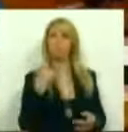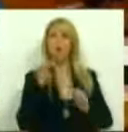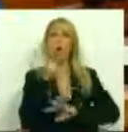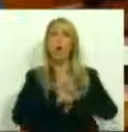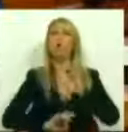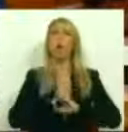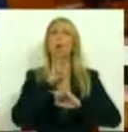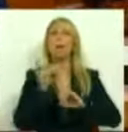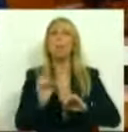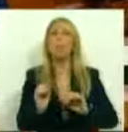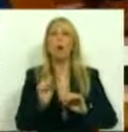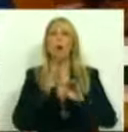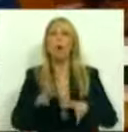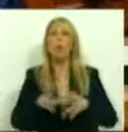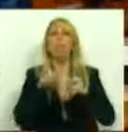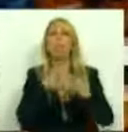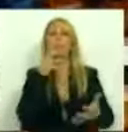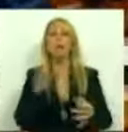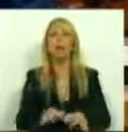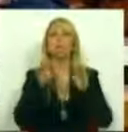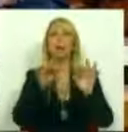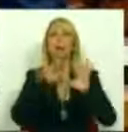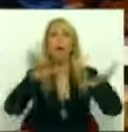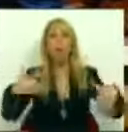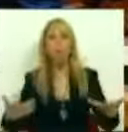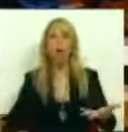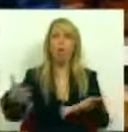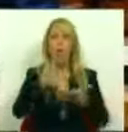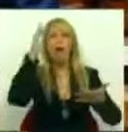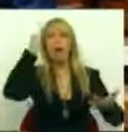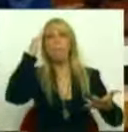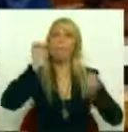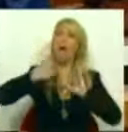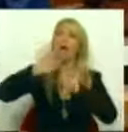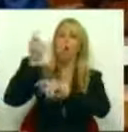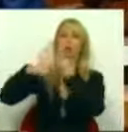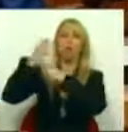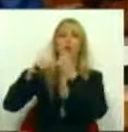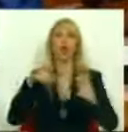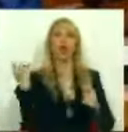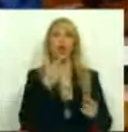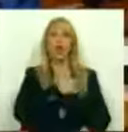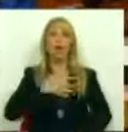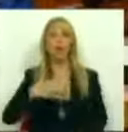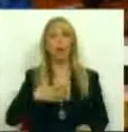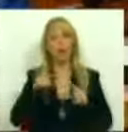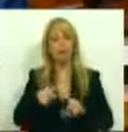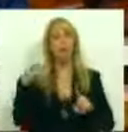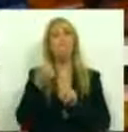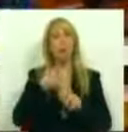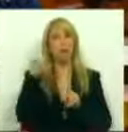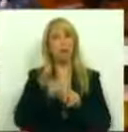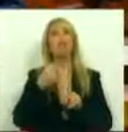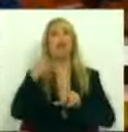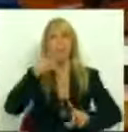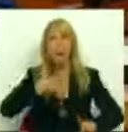ter um crescimento tão acentuado que possa absorver a capacidade exportadora das nossas empresas, esta batalha é uma batalha que